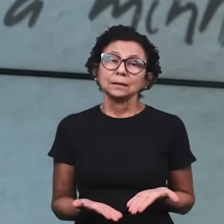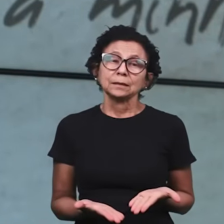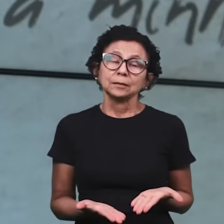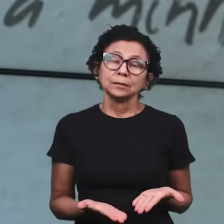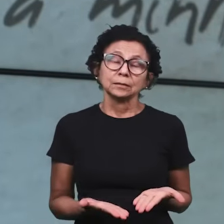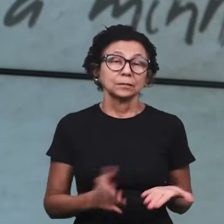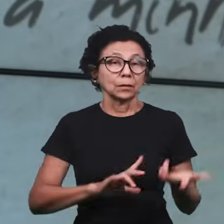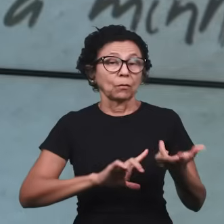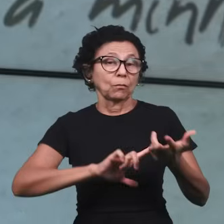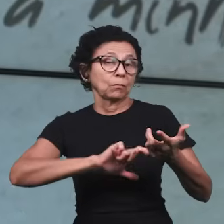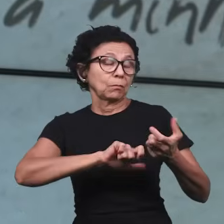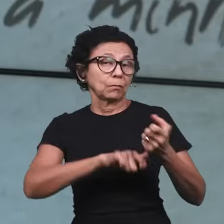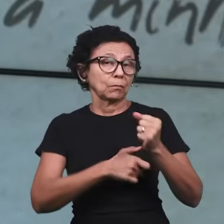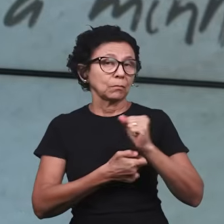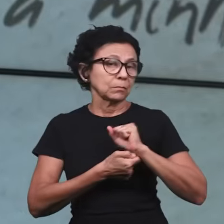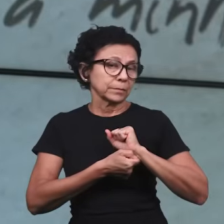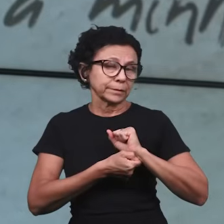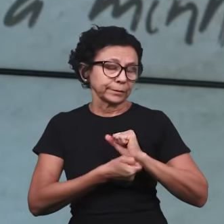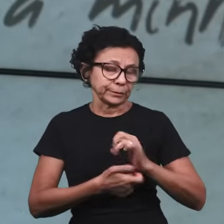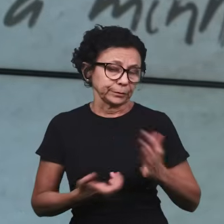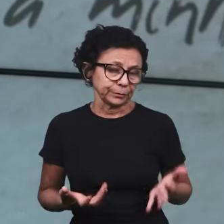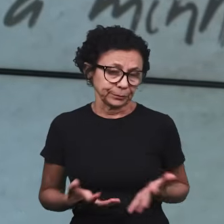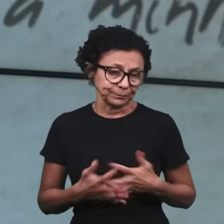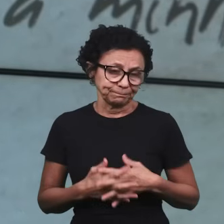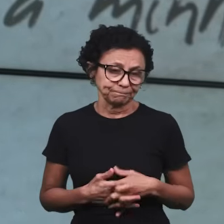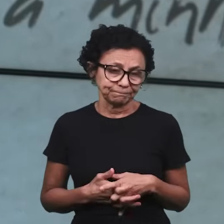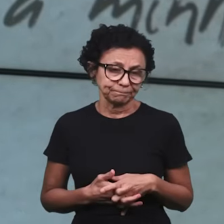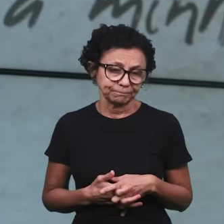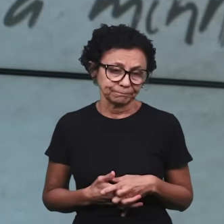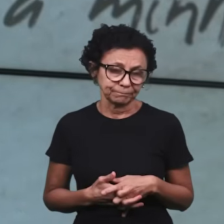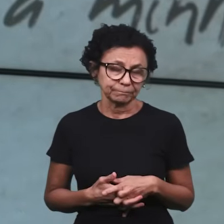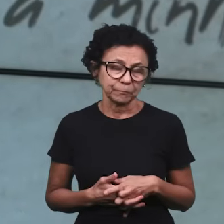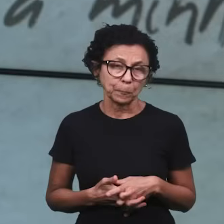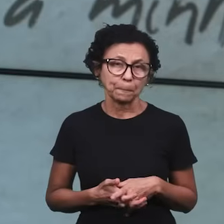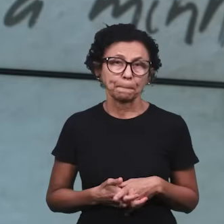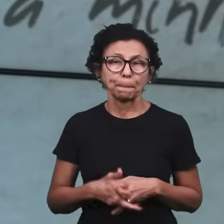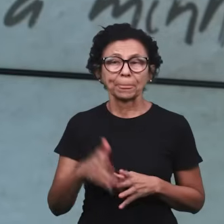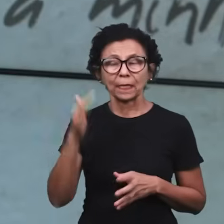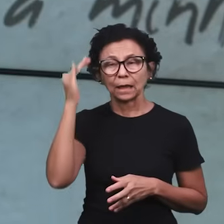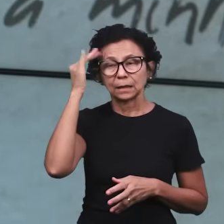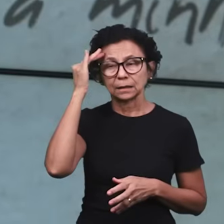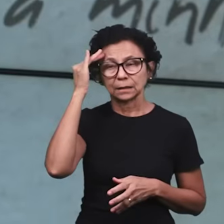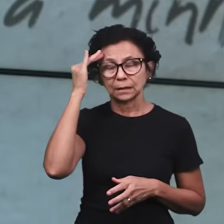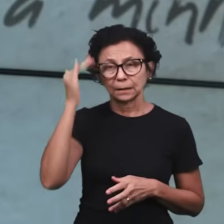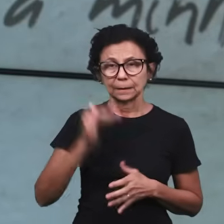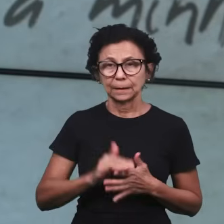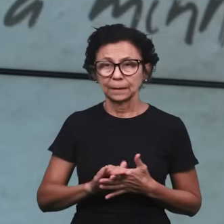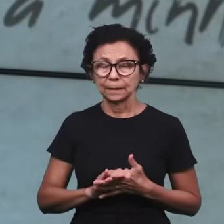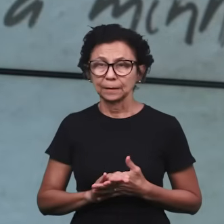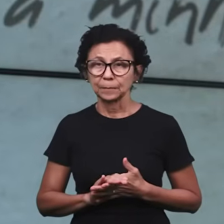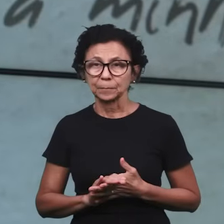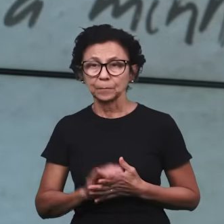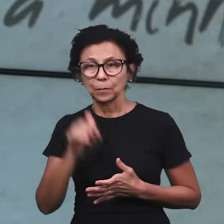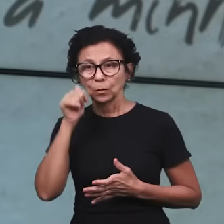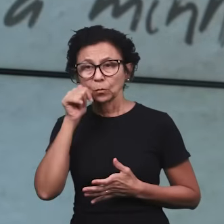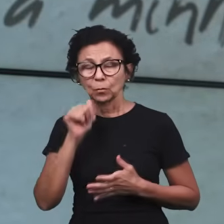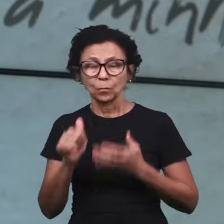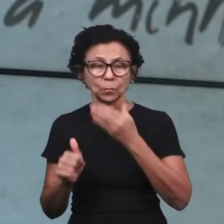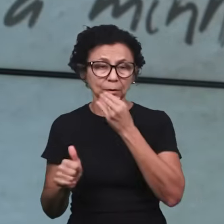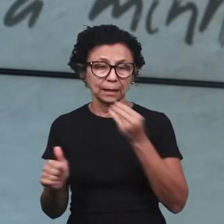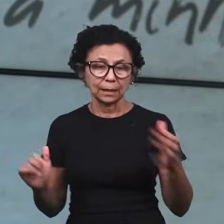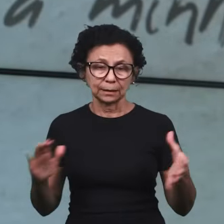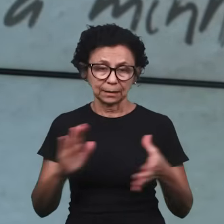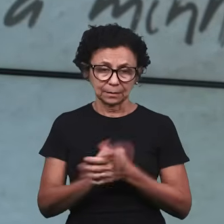seja, acho que um dos segredos que nós poderíamos tratar aqui é entender que o casamento, essa instituição que